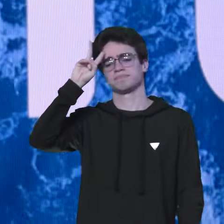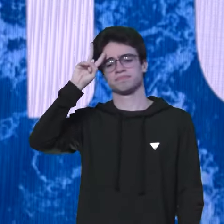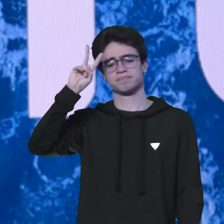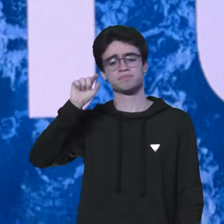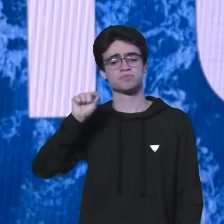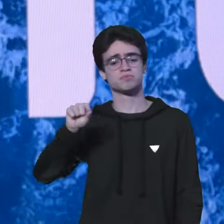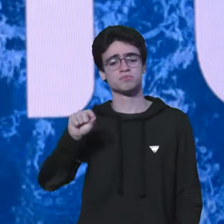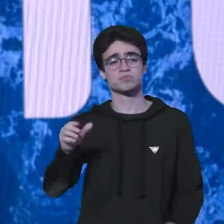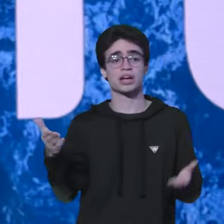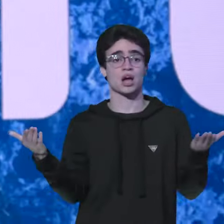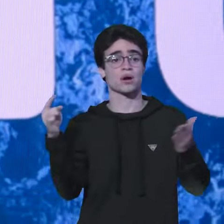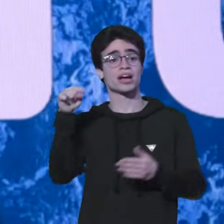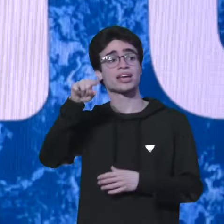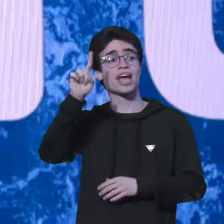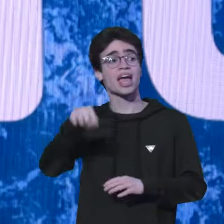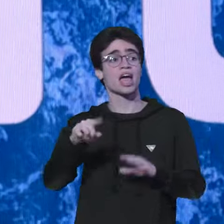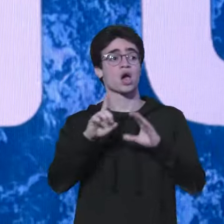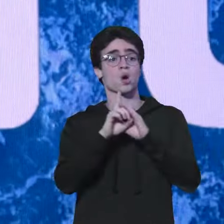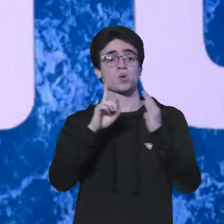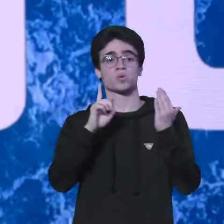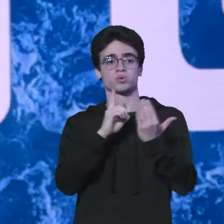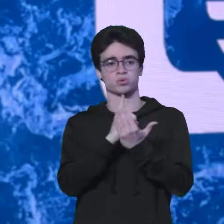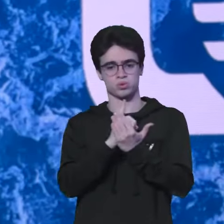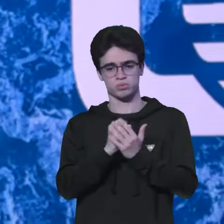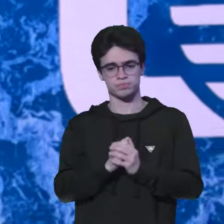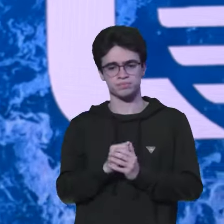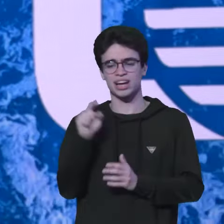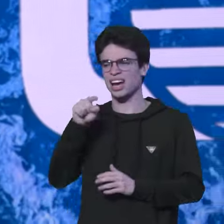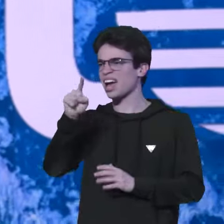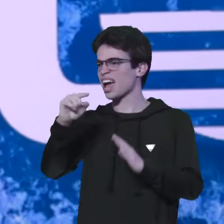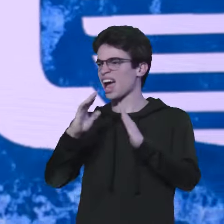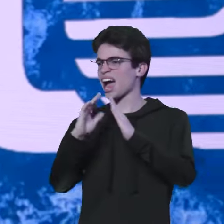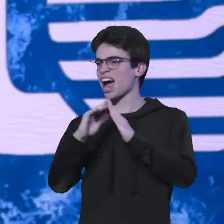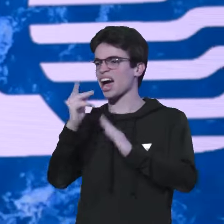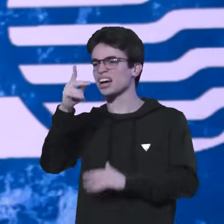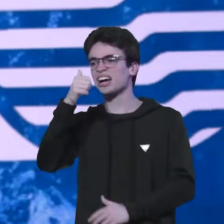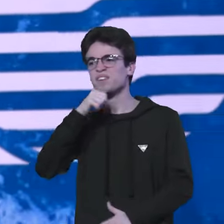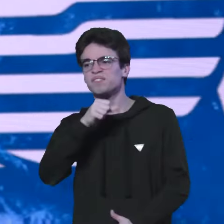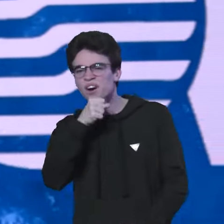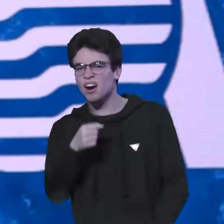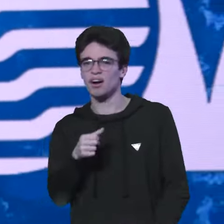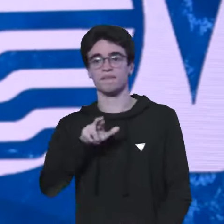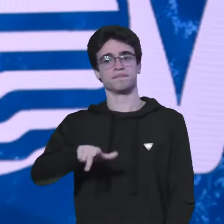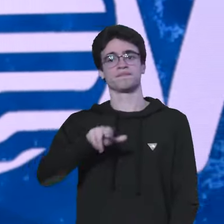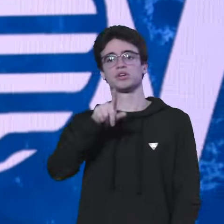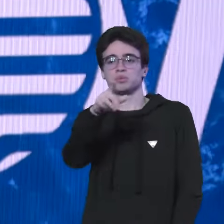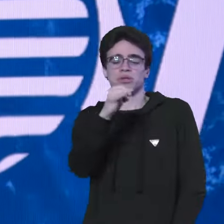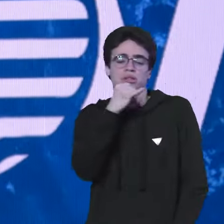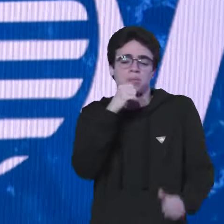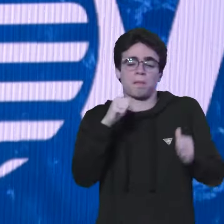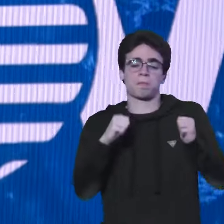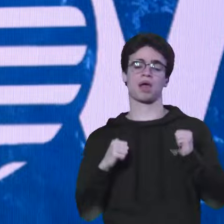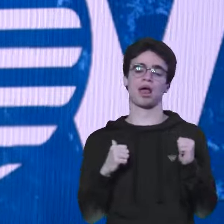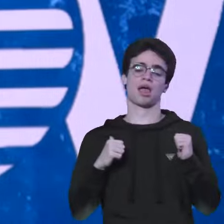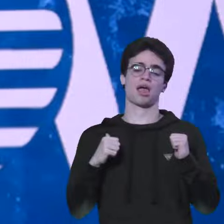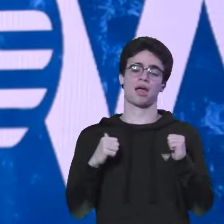que nós estamos num culto. Aqui não é a casa da tua avó para você pôr o pé na poltrona.